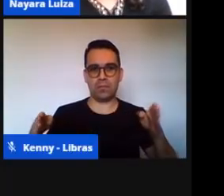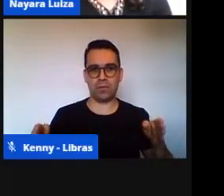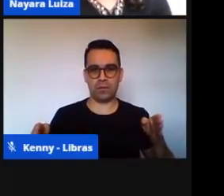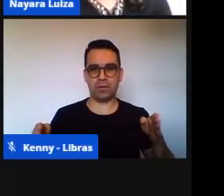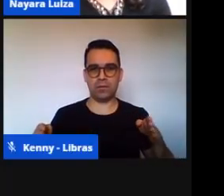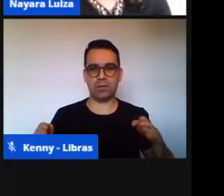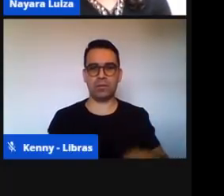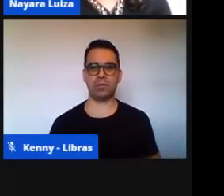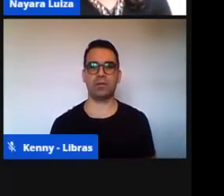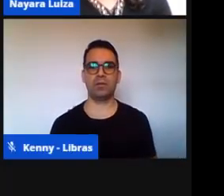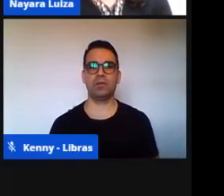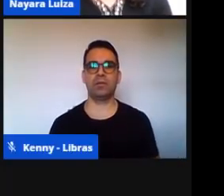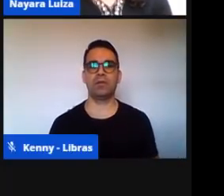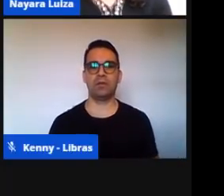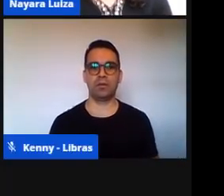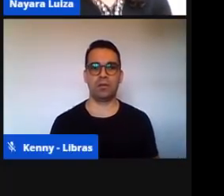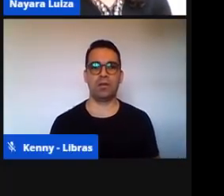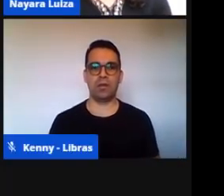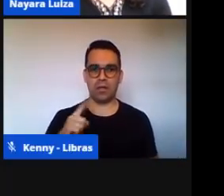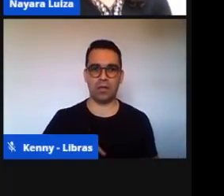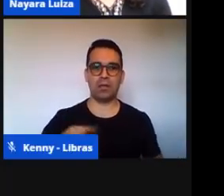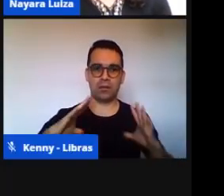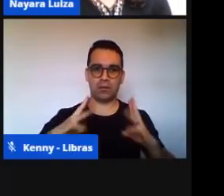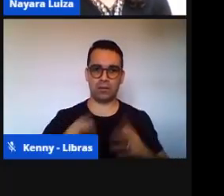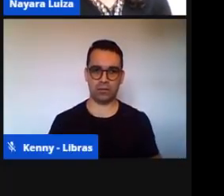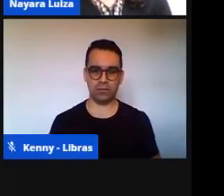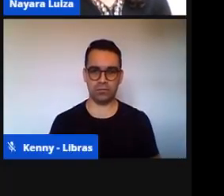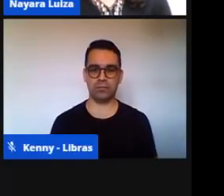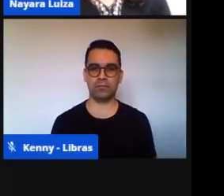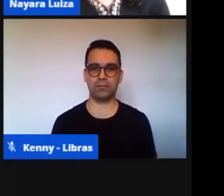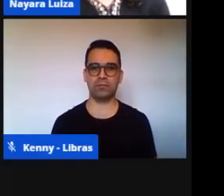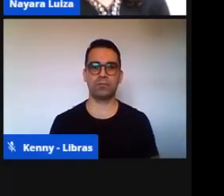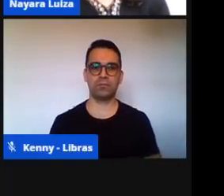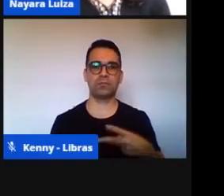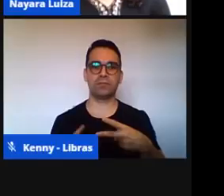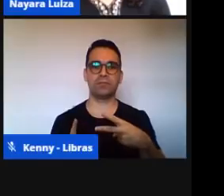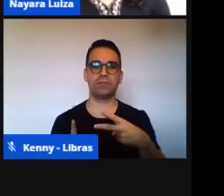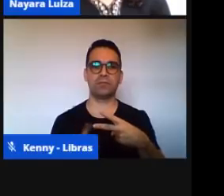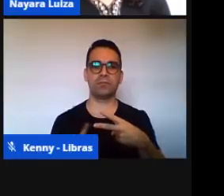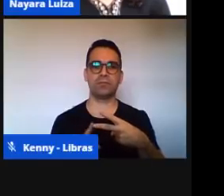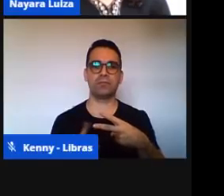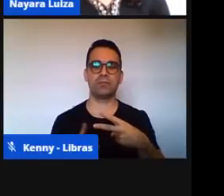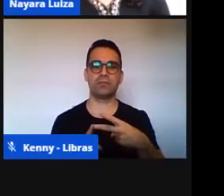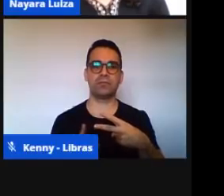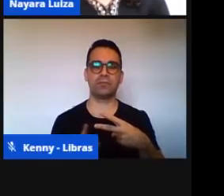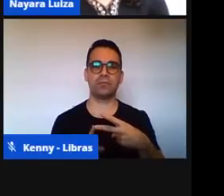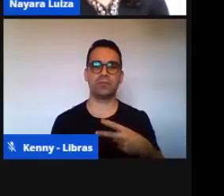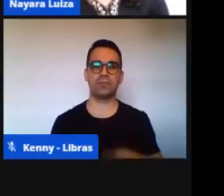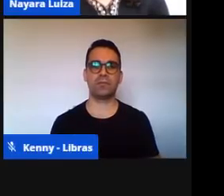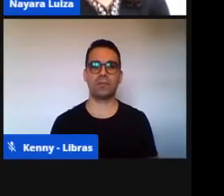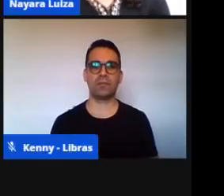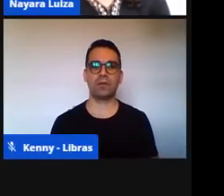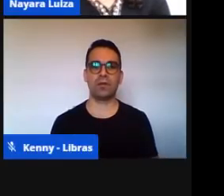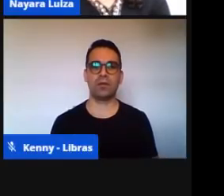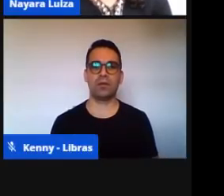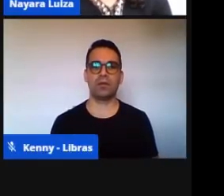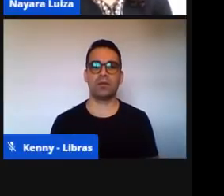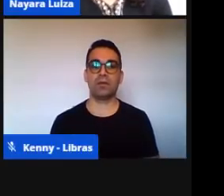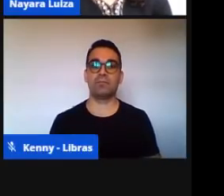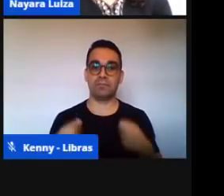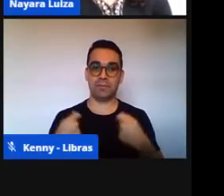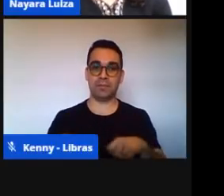A desinfecção, ela é a utilização de um produto químico que vai ser